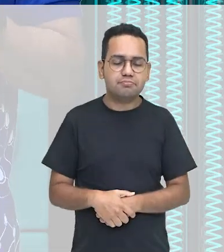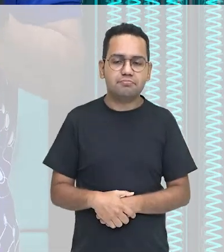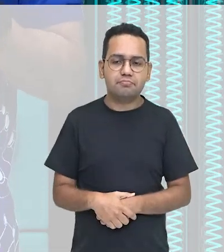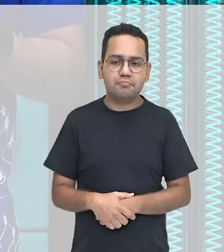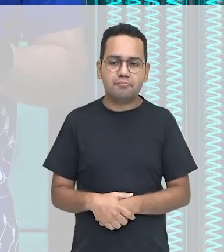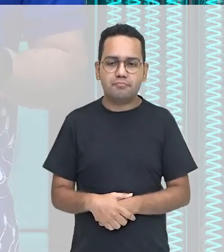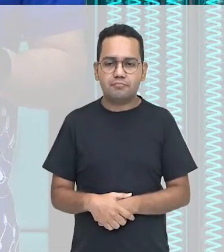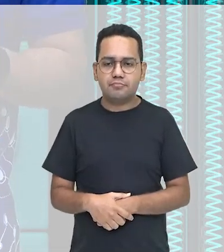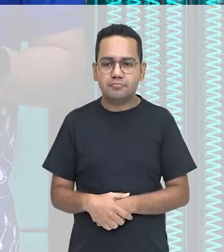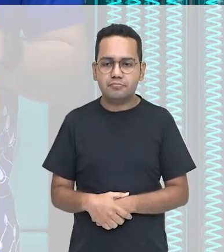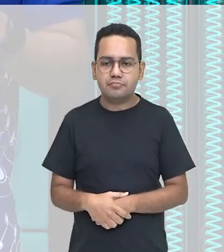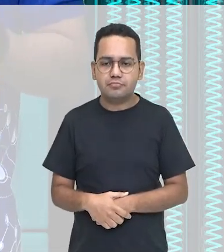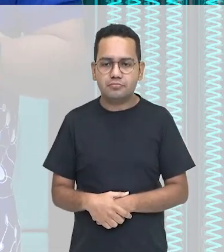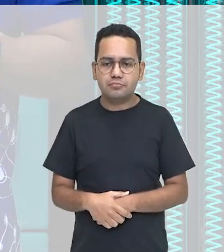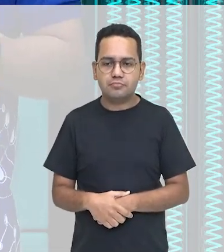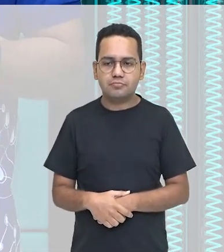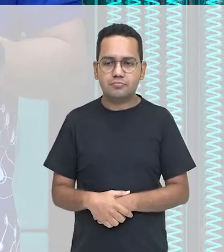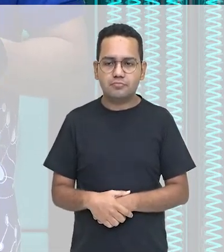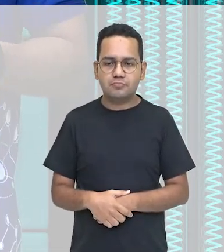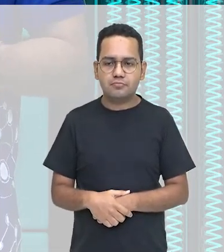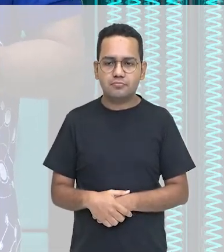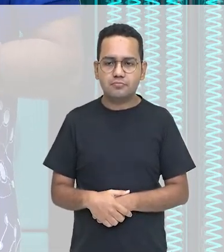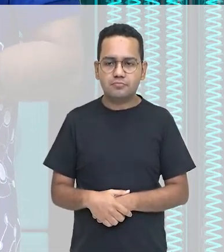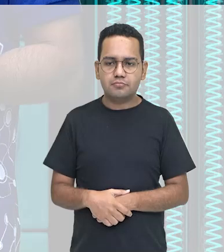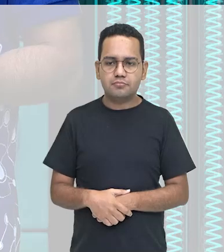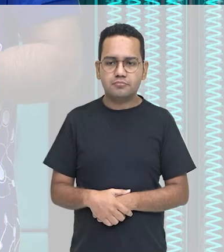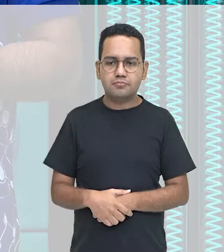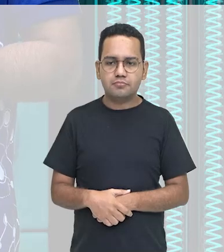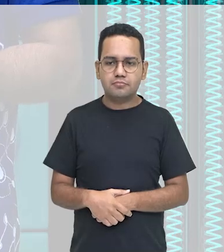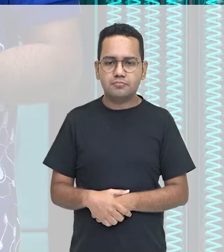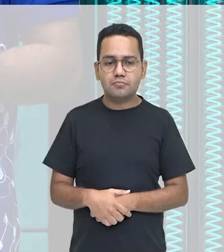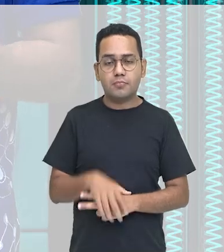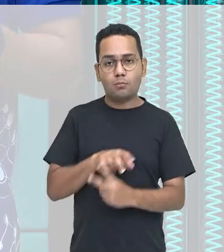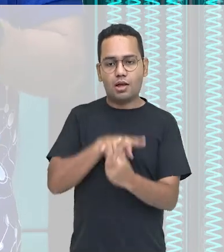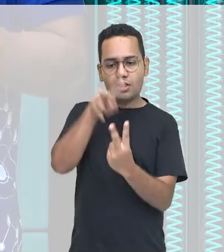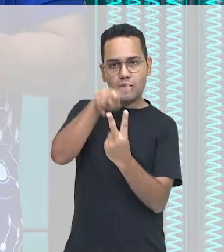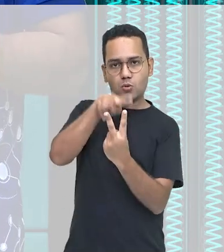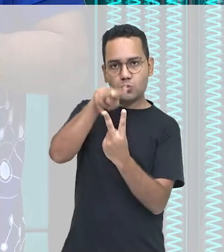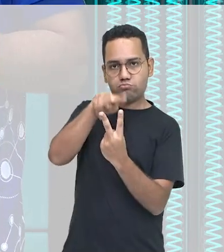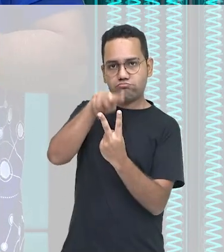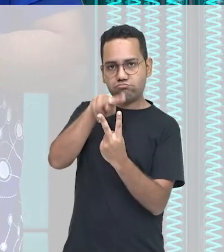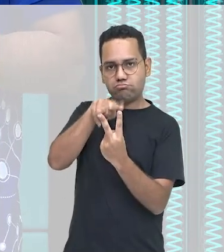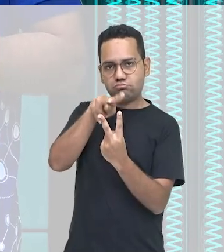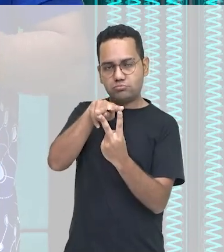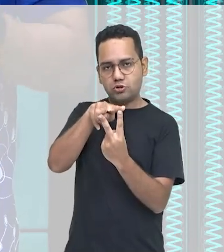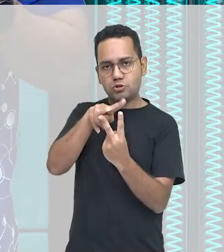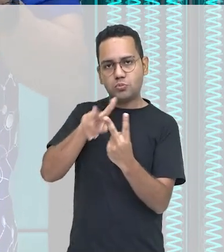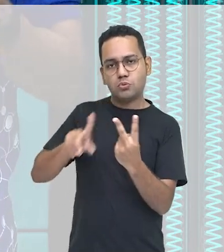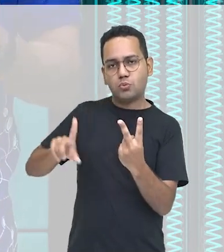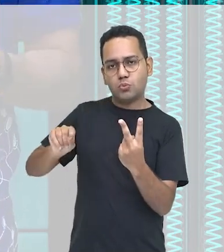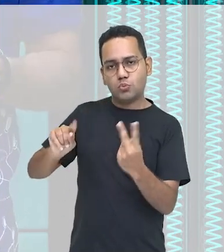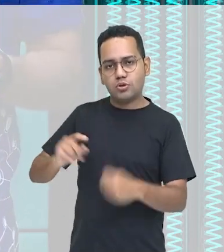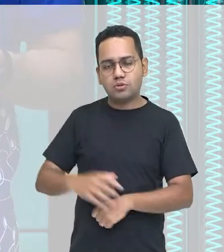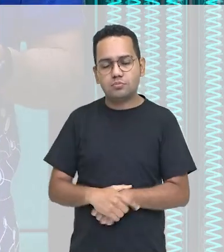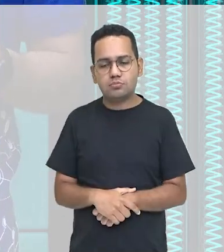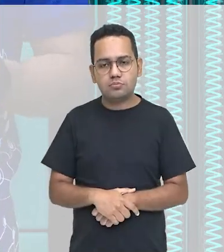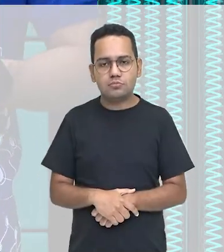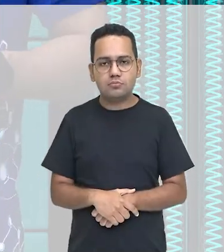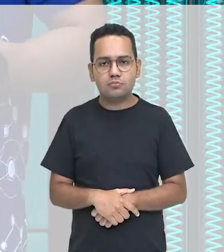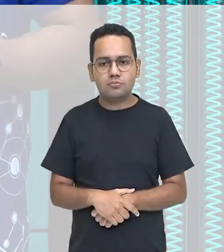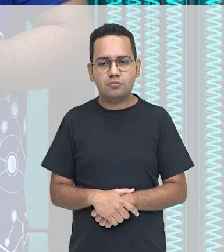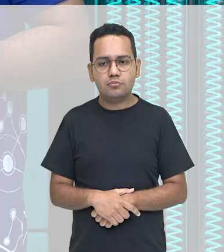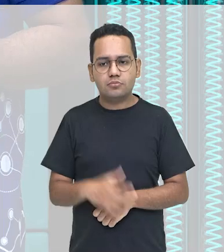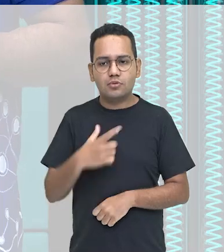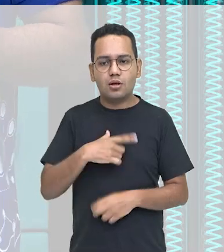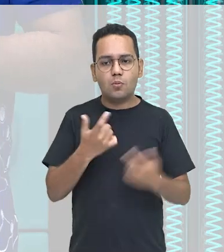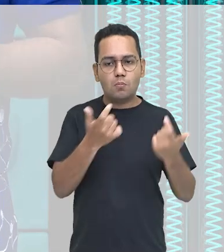definição entre as duas, essa relação entre as duas, fica bem claro quando eu tenho uma oração que indica uma condição